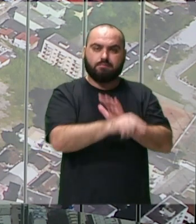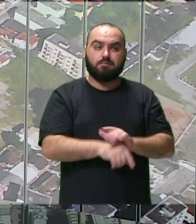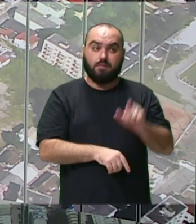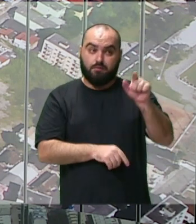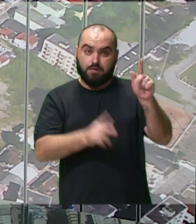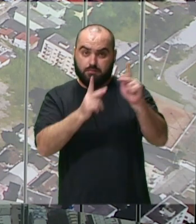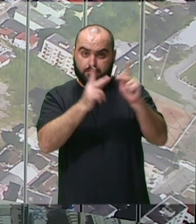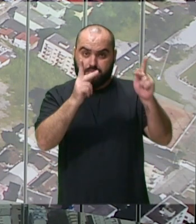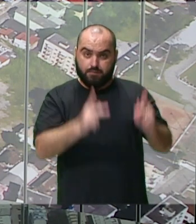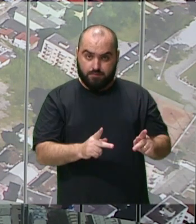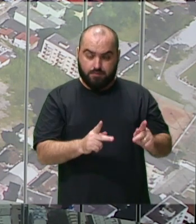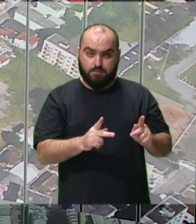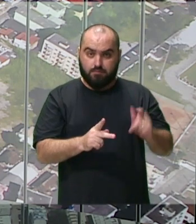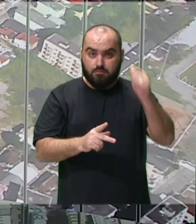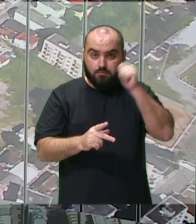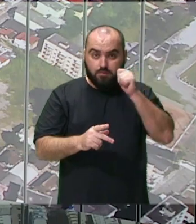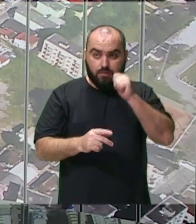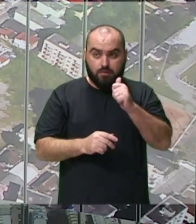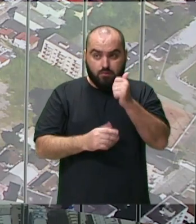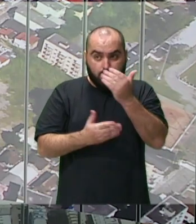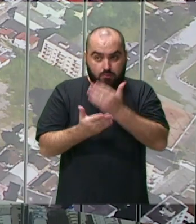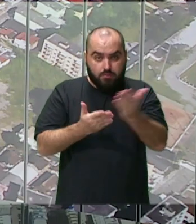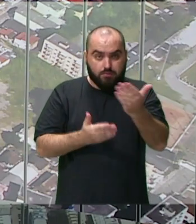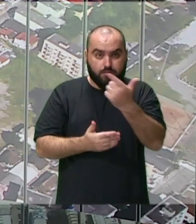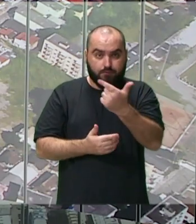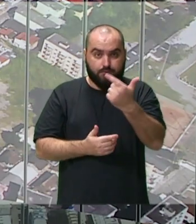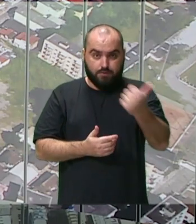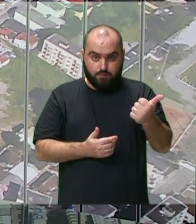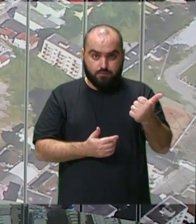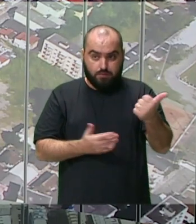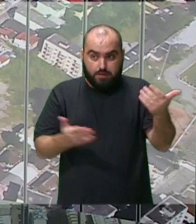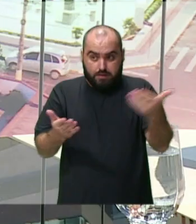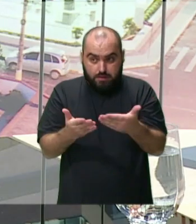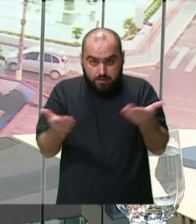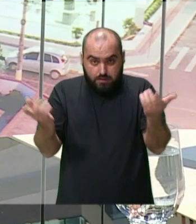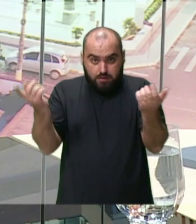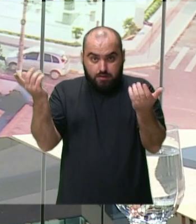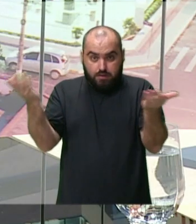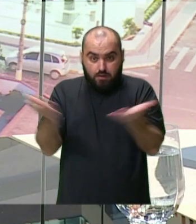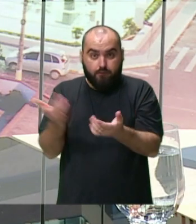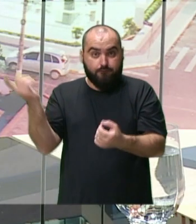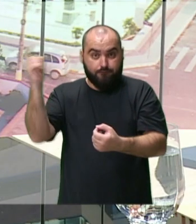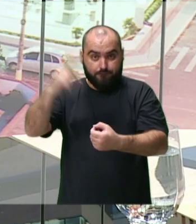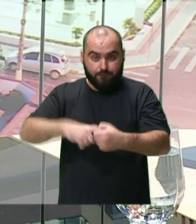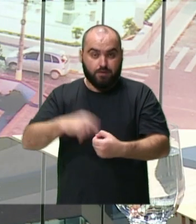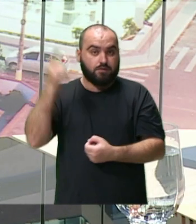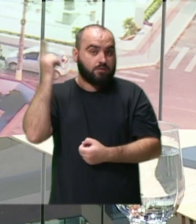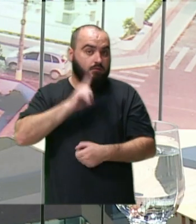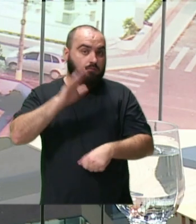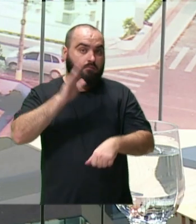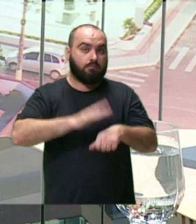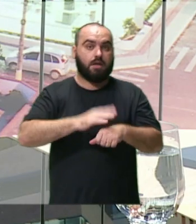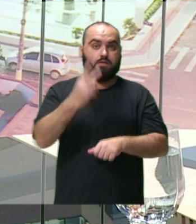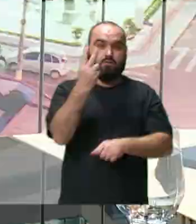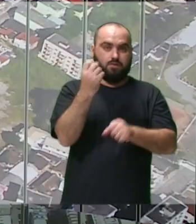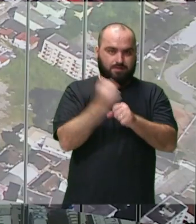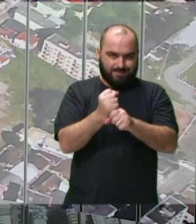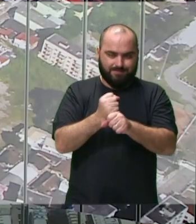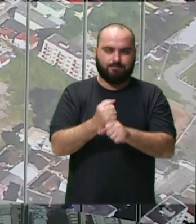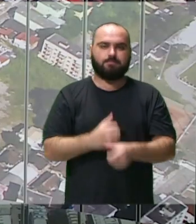mulher desde 2021, e agora foi reconduzida ao posto para iniciar mais um ciclo de 2 anos,